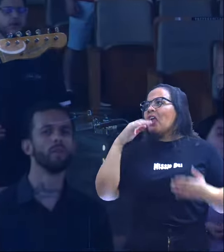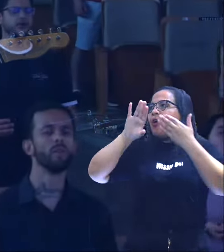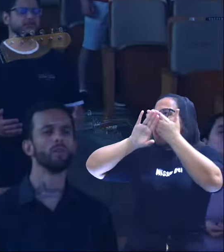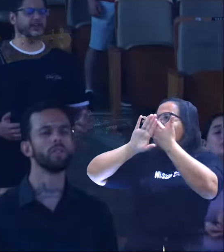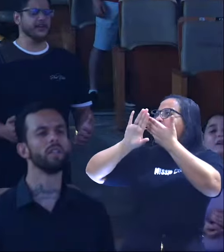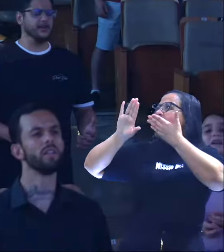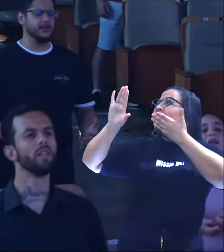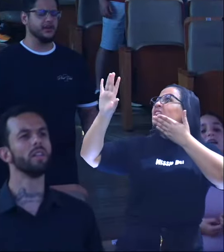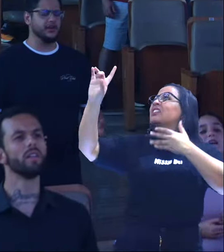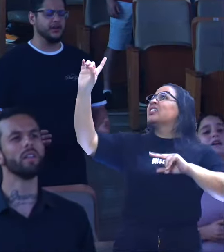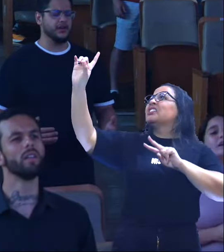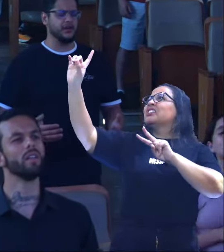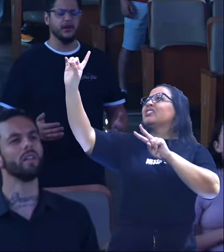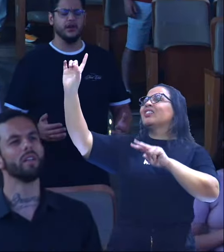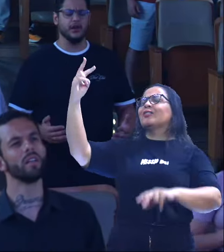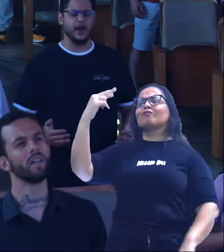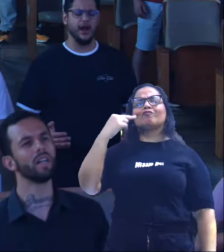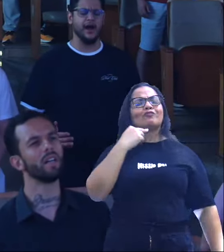1000